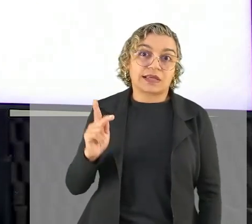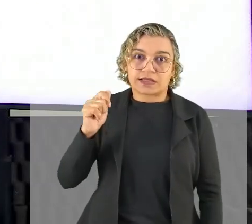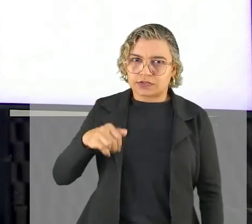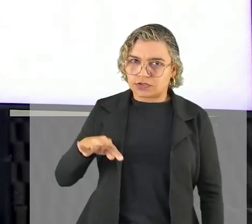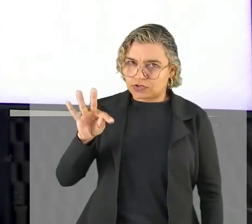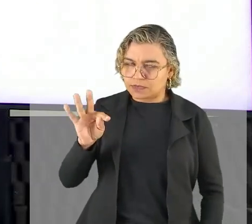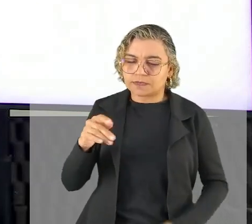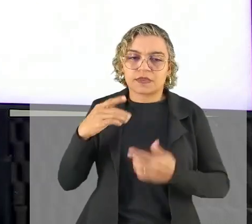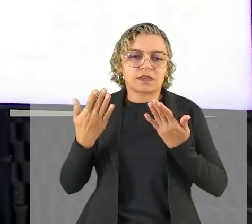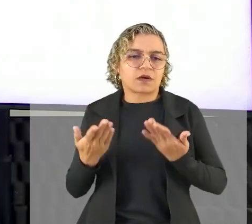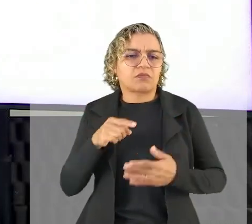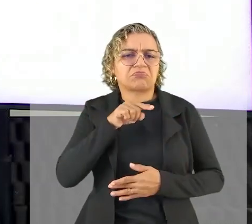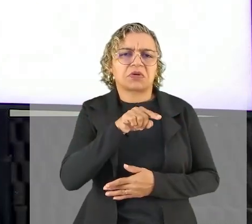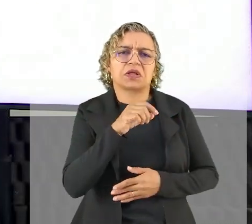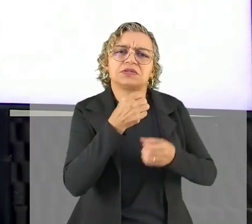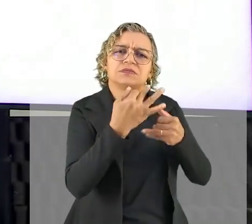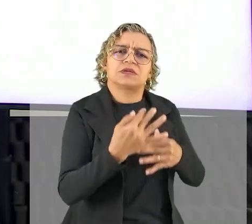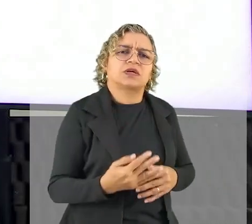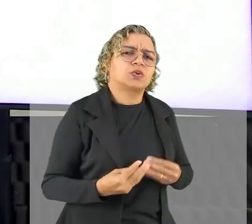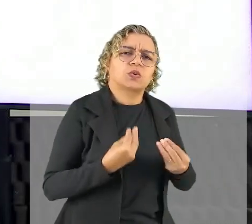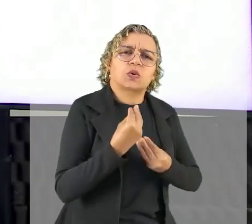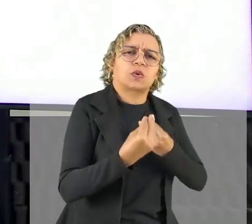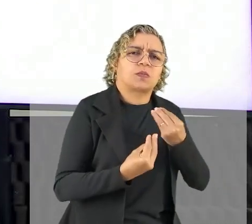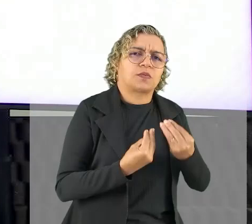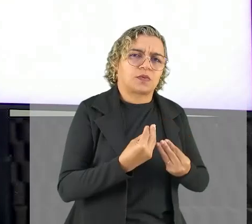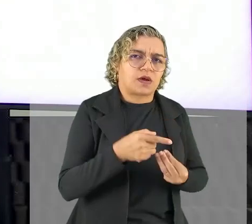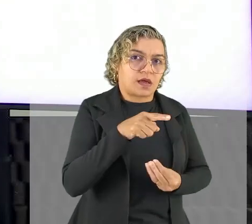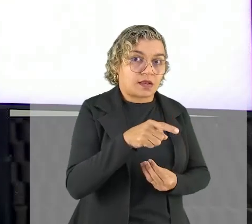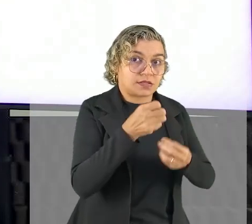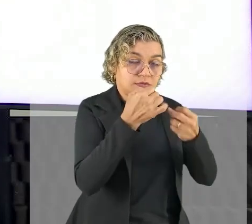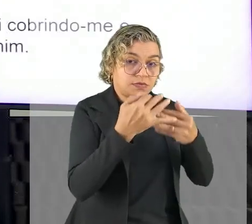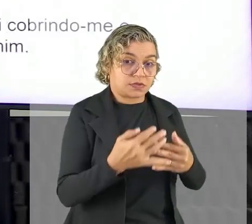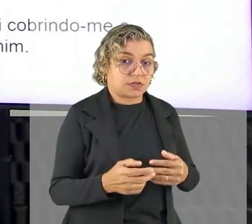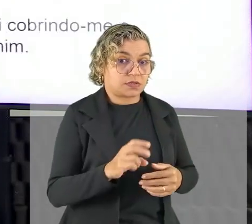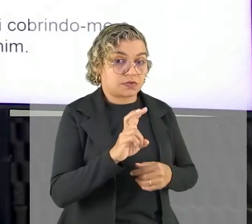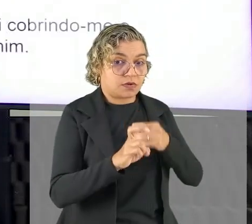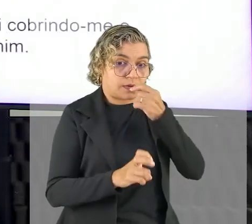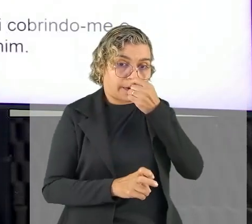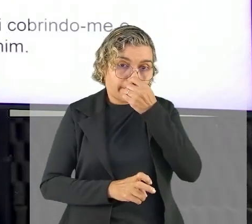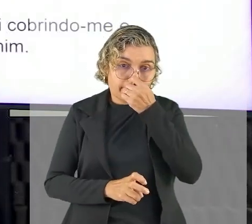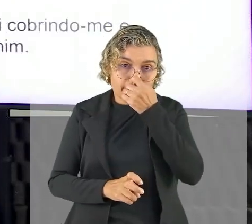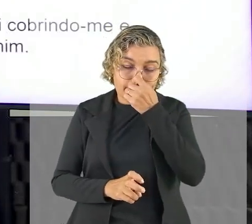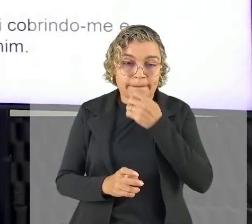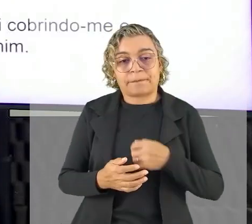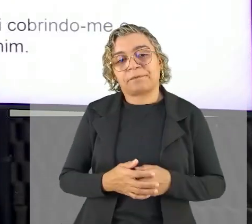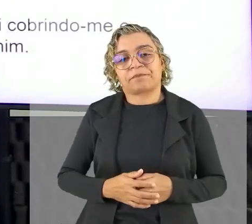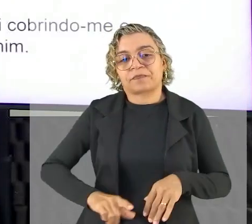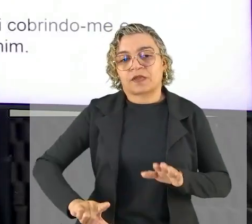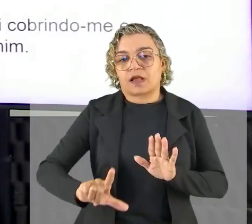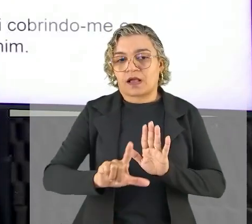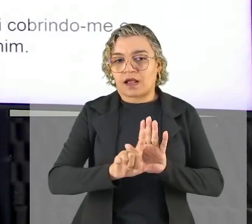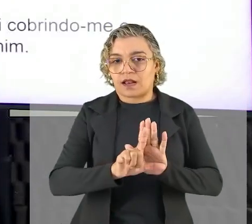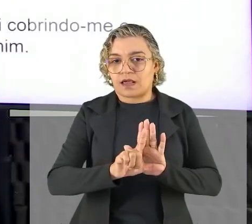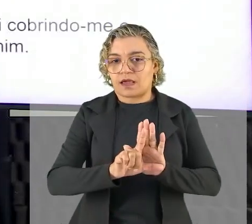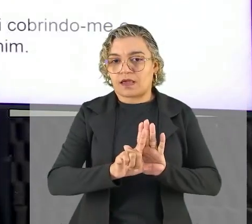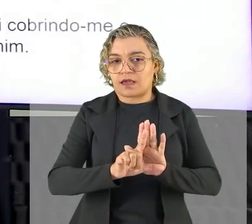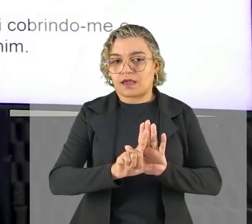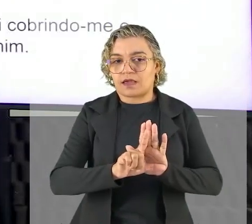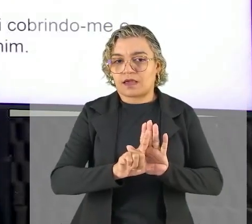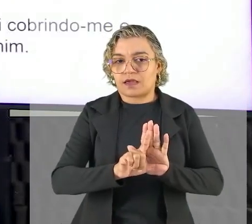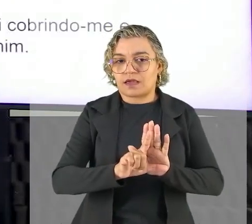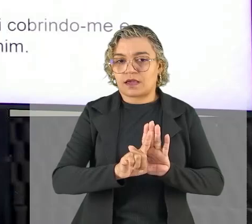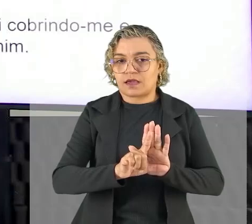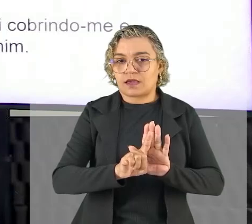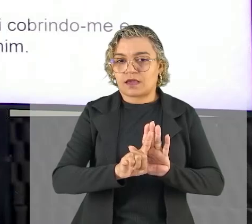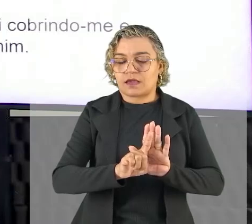do que ela está tratando aqui? Ela inverte como isso? Ela fala sobre o quê? Voltando, a lei dura cobrindo-me, ou seja,